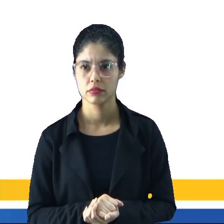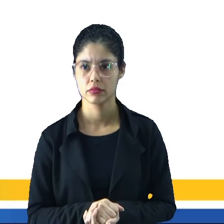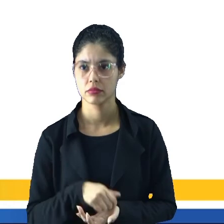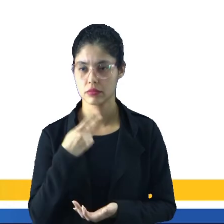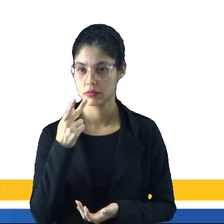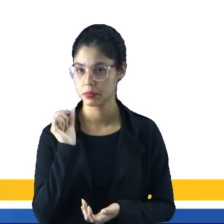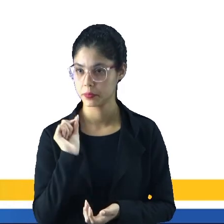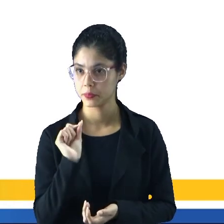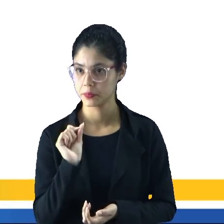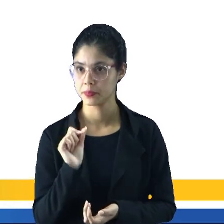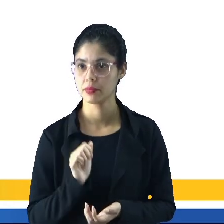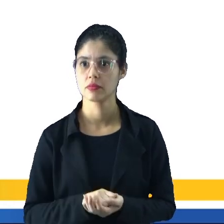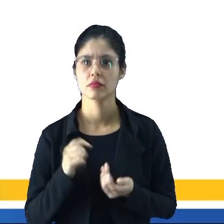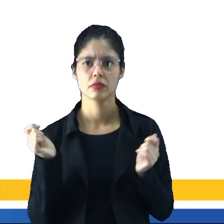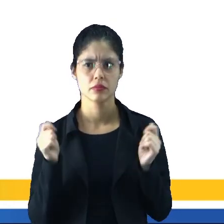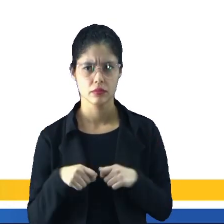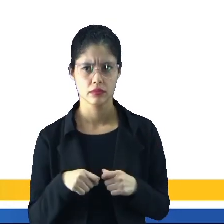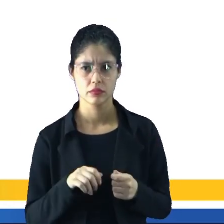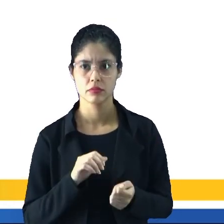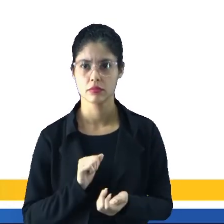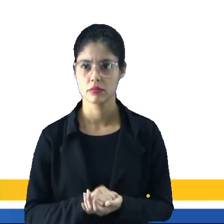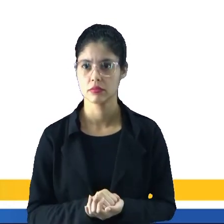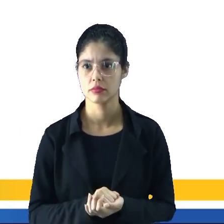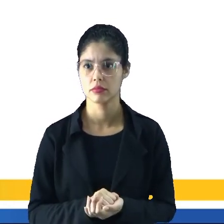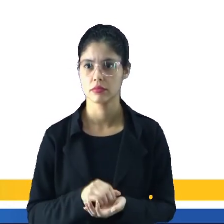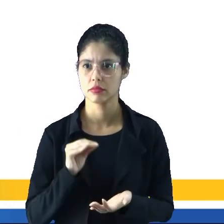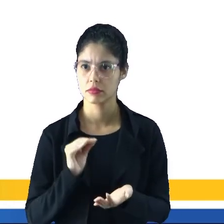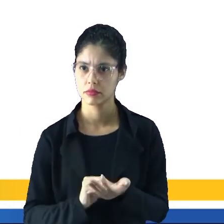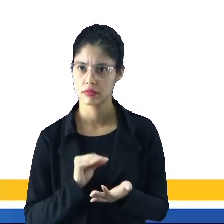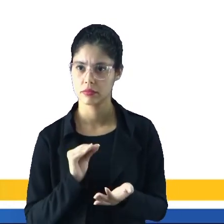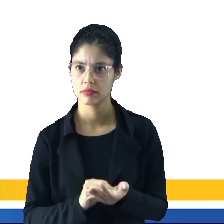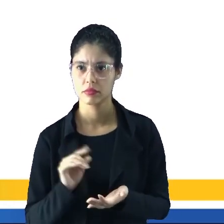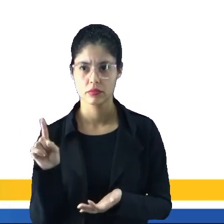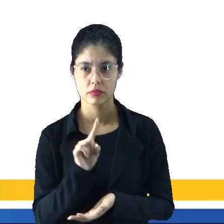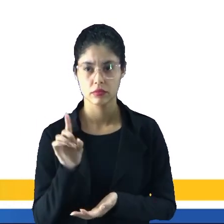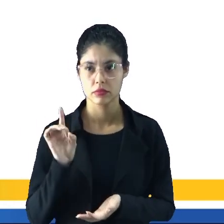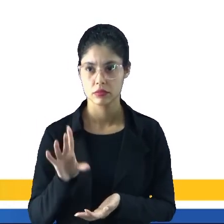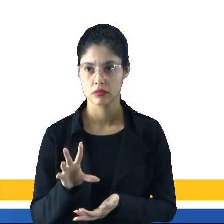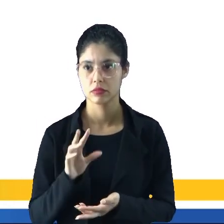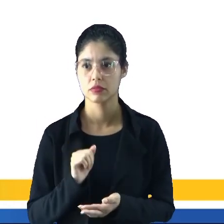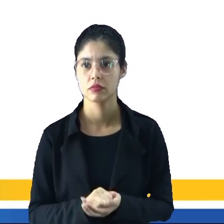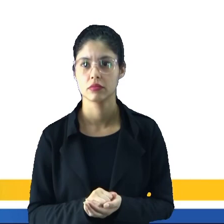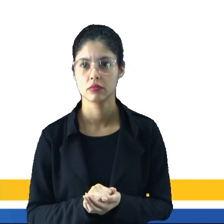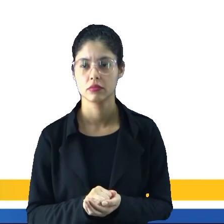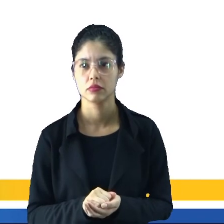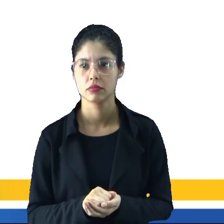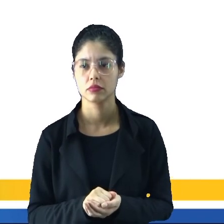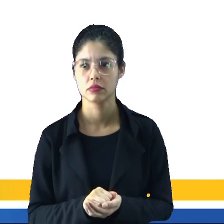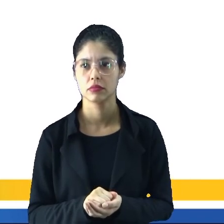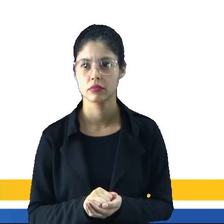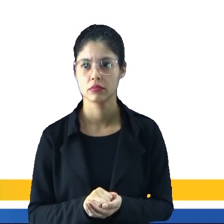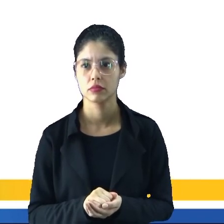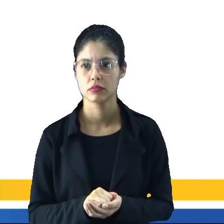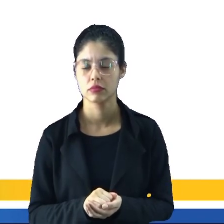Então tá dizendo aí que provavelmente havia não apenas